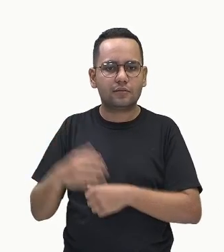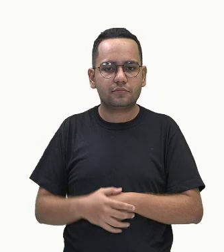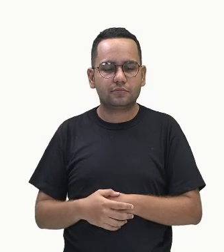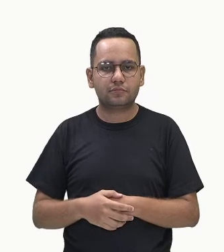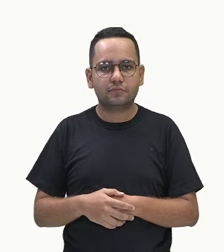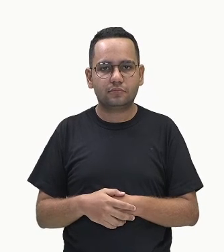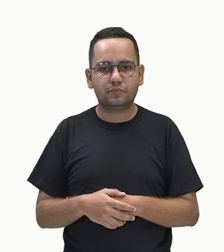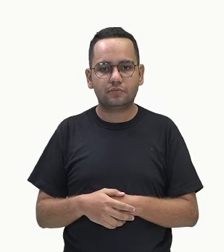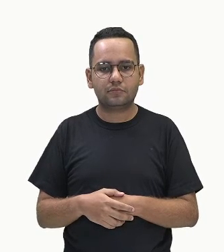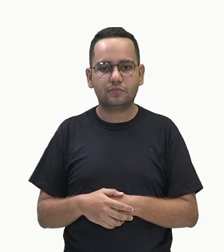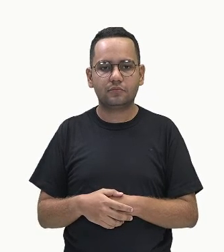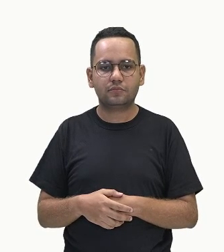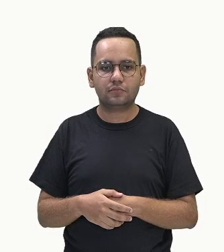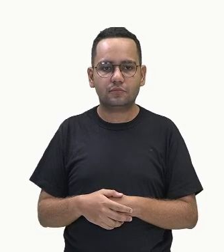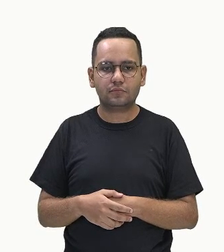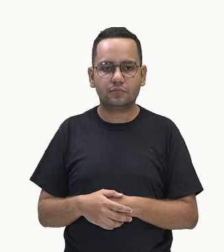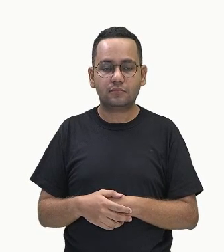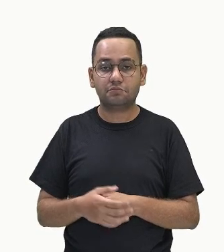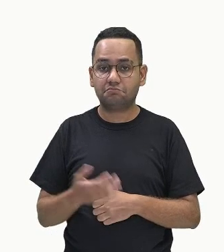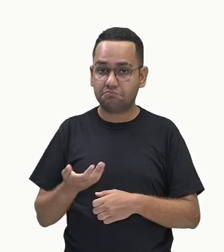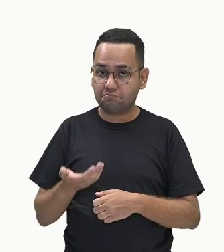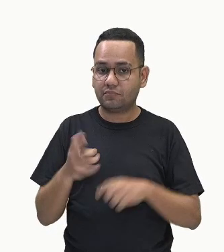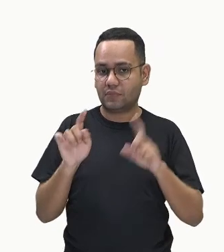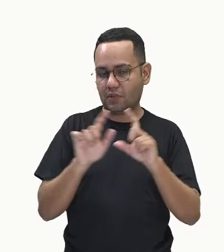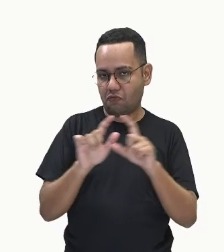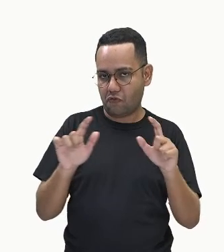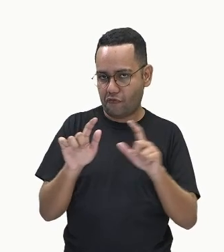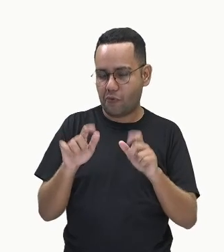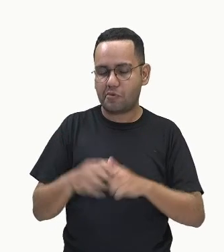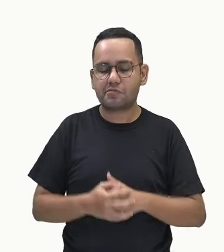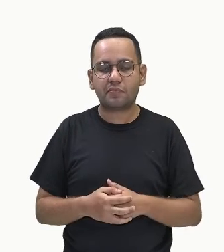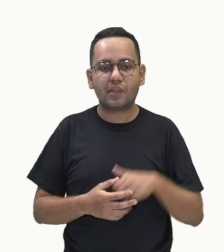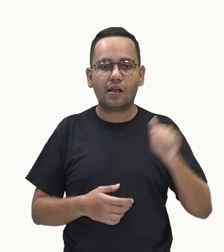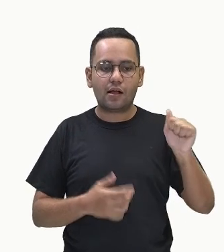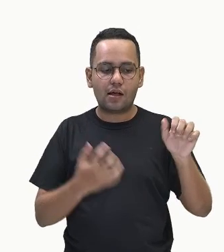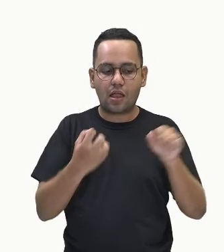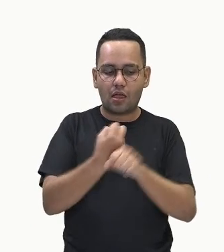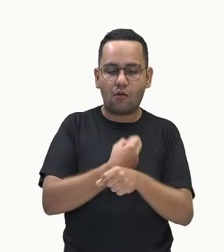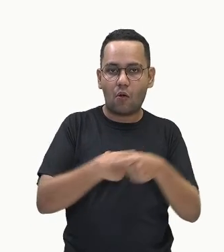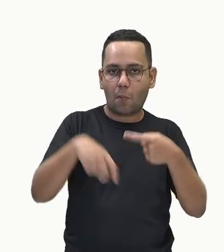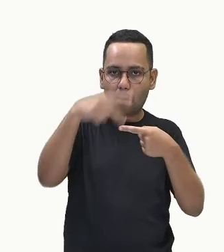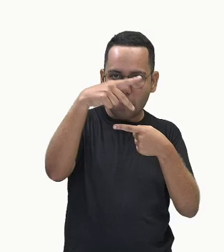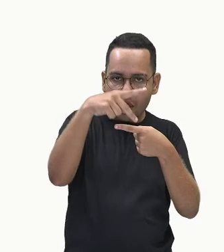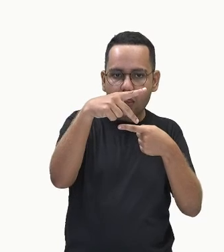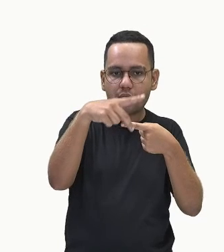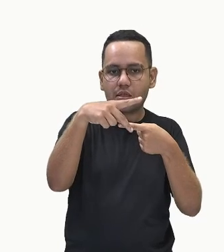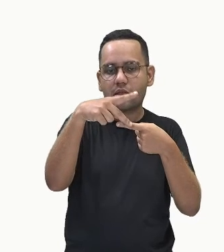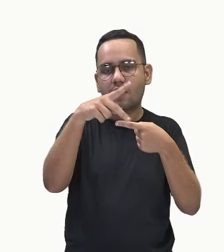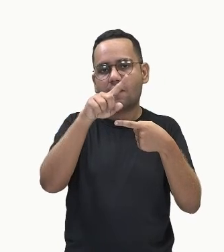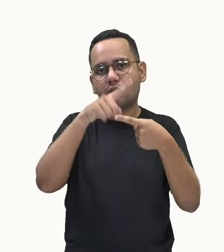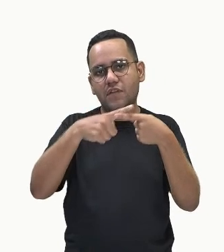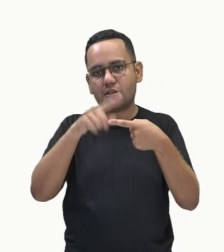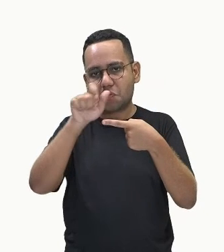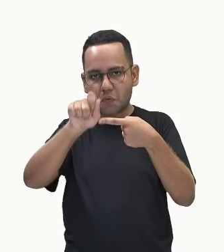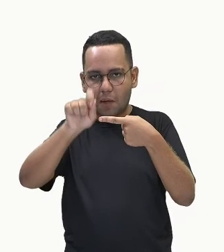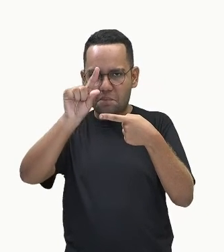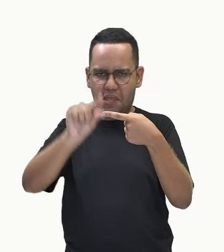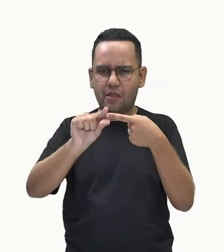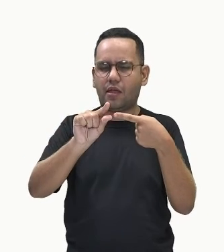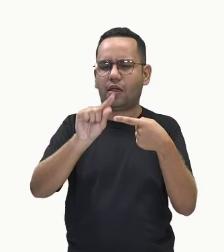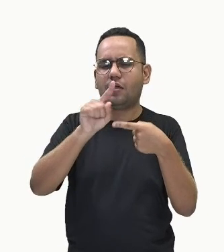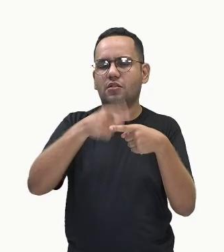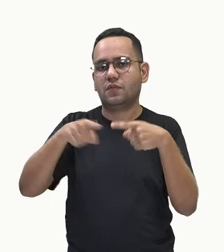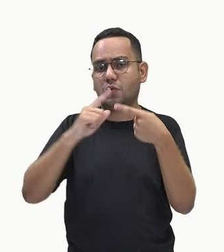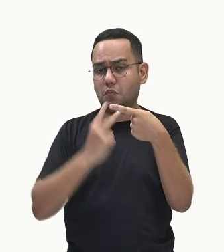mesmo? A área de um polígono regular é igual ao perímetro vezes o apótema dividido por